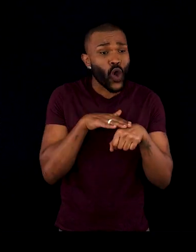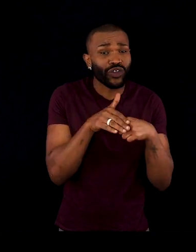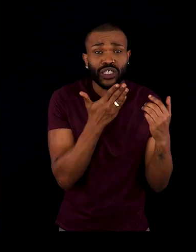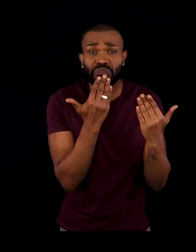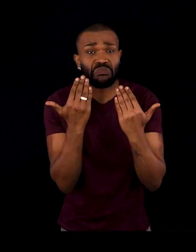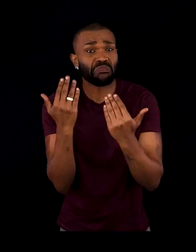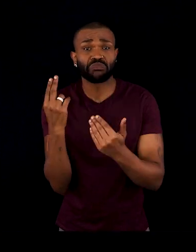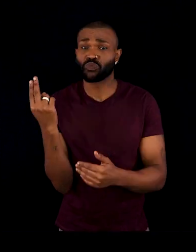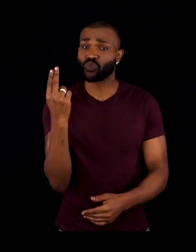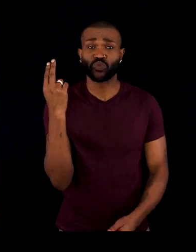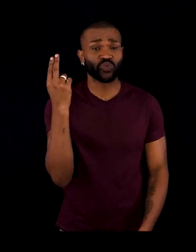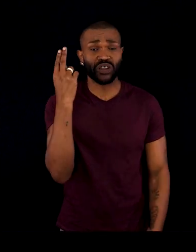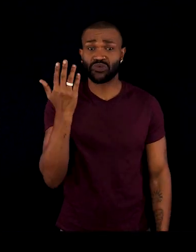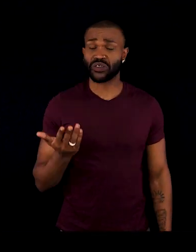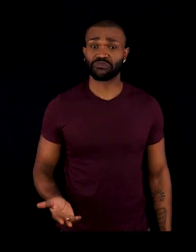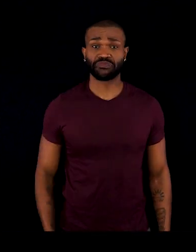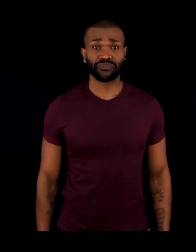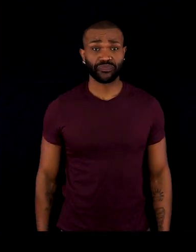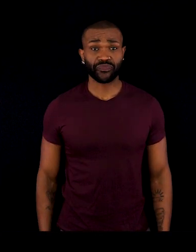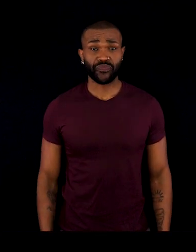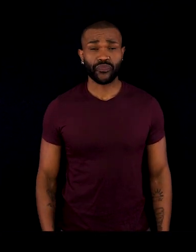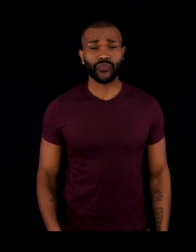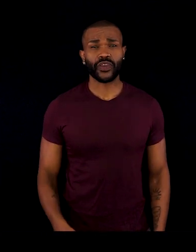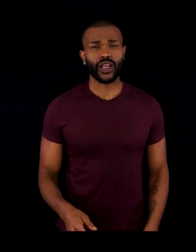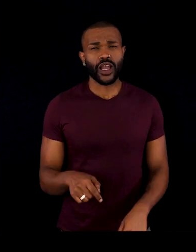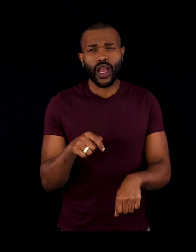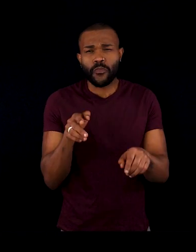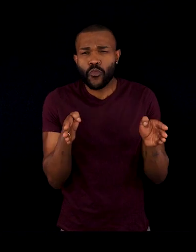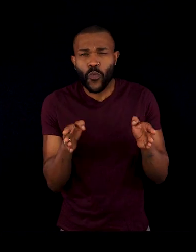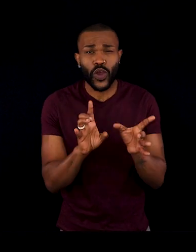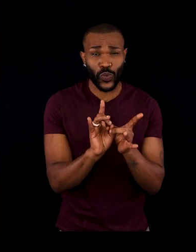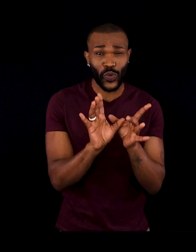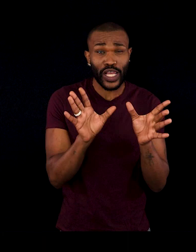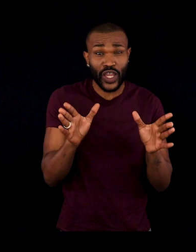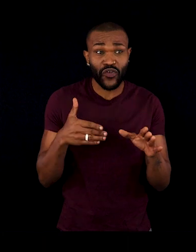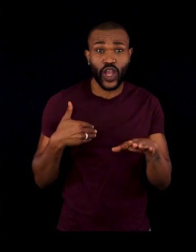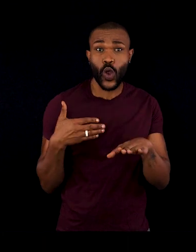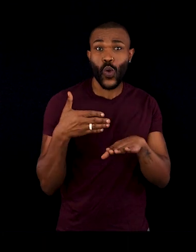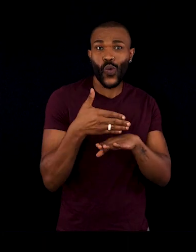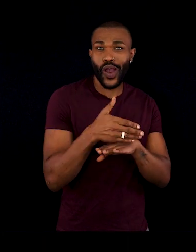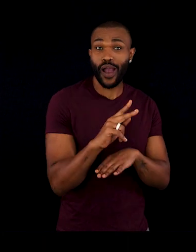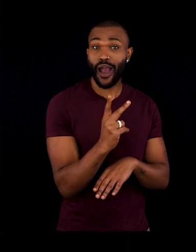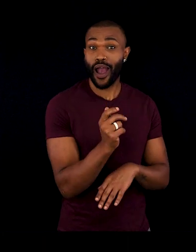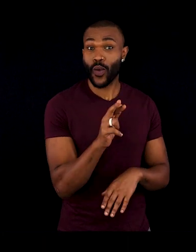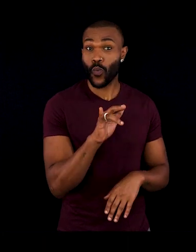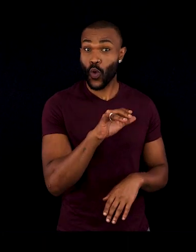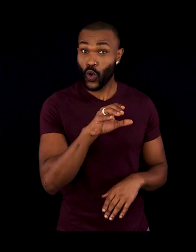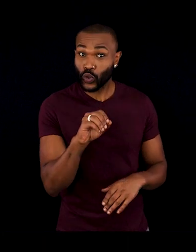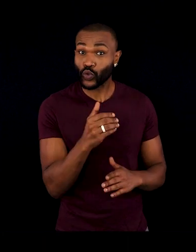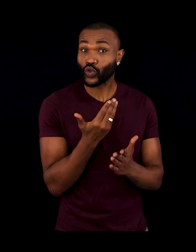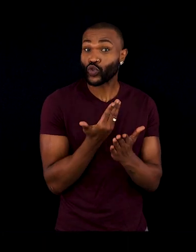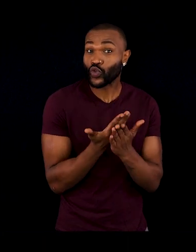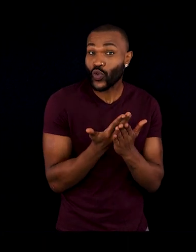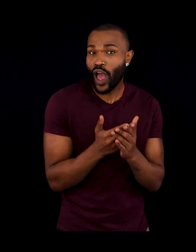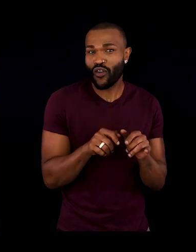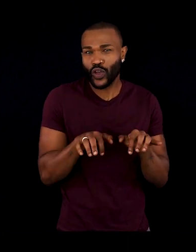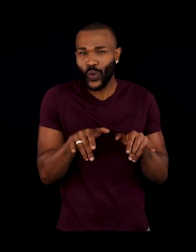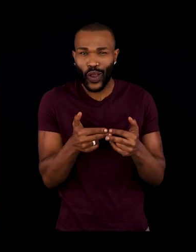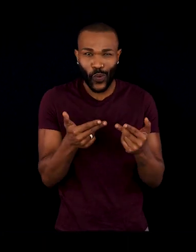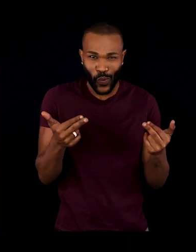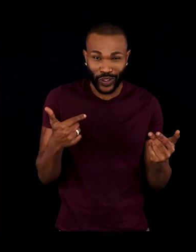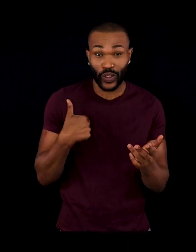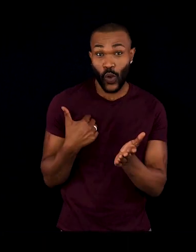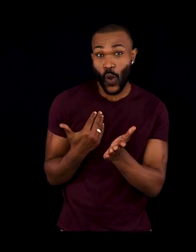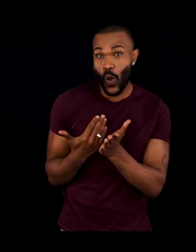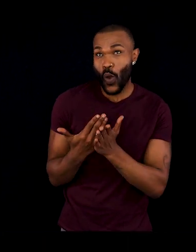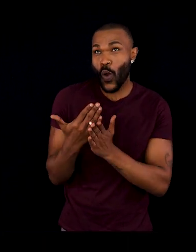conversar com ninguém. Os momentos livres que eu tinha, eu ia para o harmônio para estudar, para tocar. Foi aí